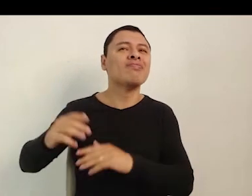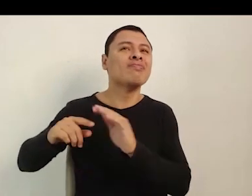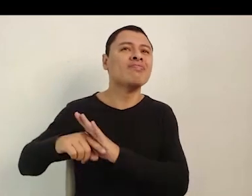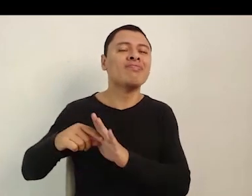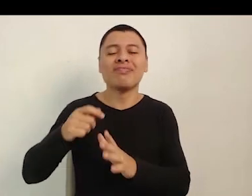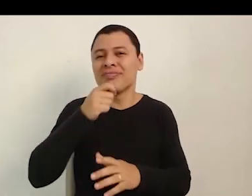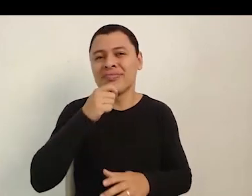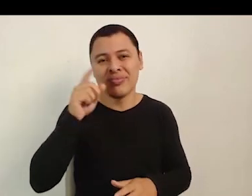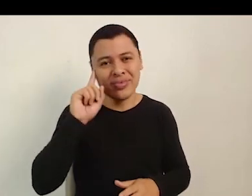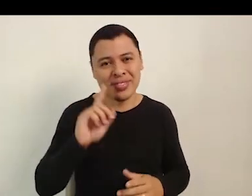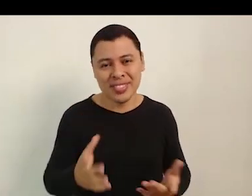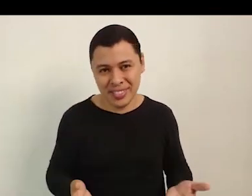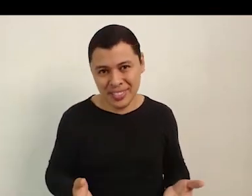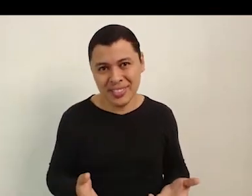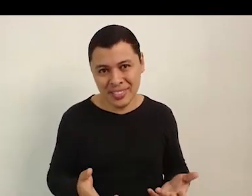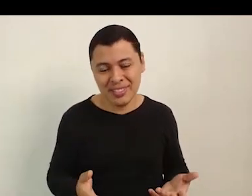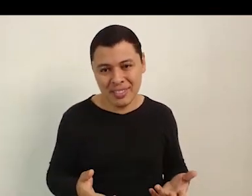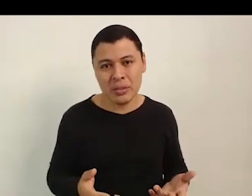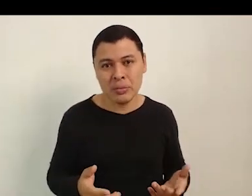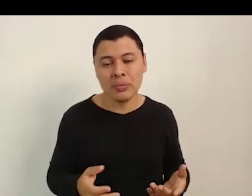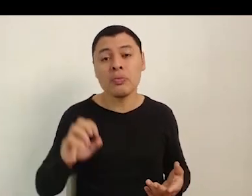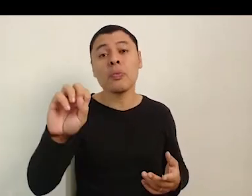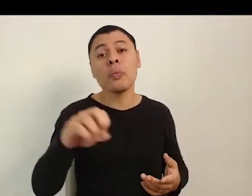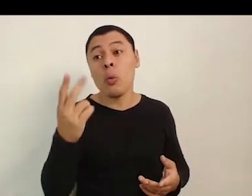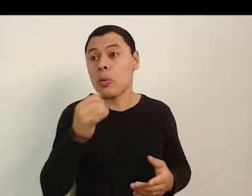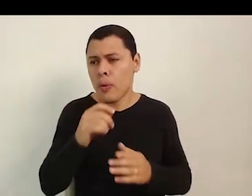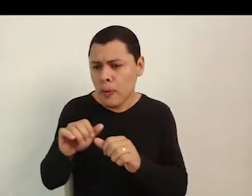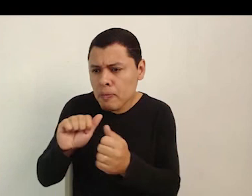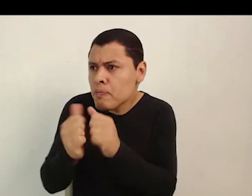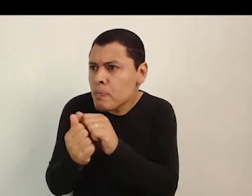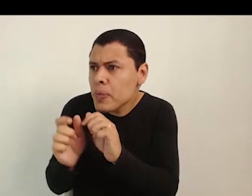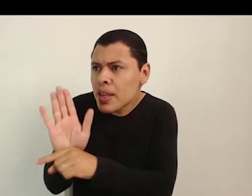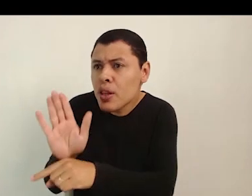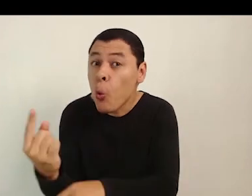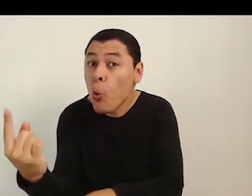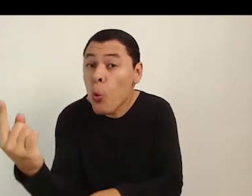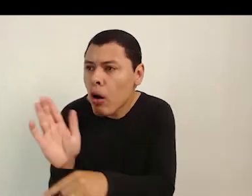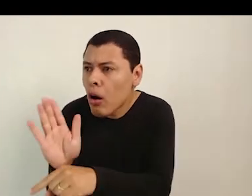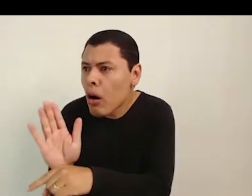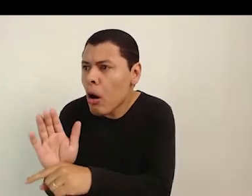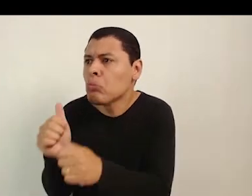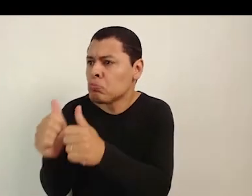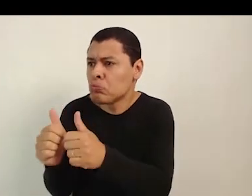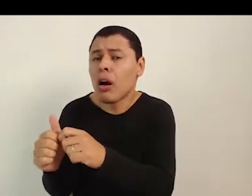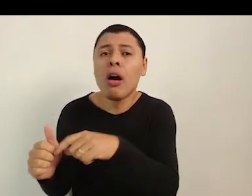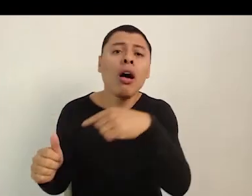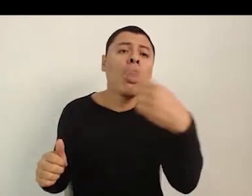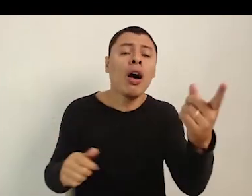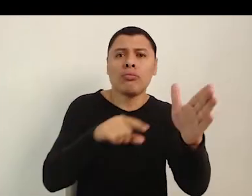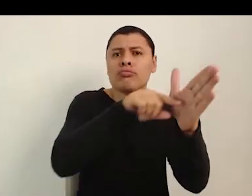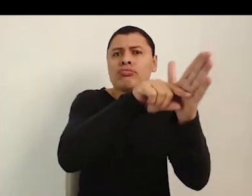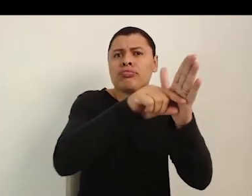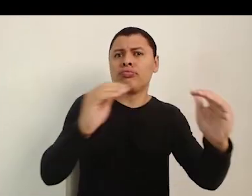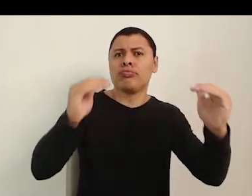E na hora que chega uma auditoria, que vai olhar pelo aspecto geral, você vai ser punido ali do mesmo jeito. Por quê? Porque